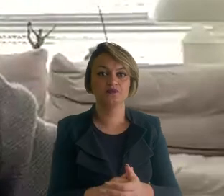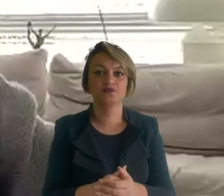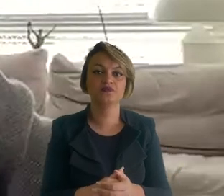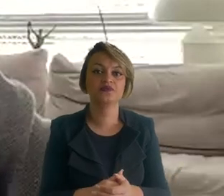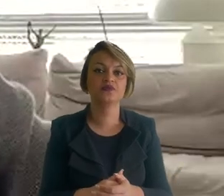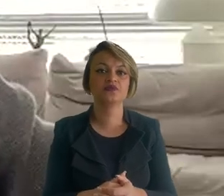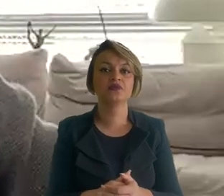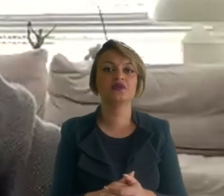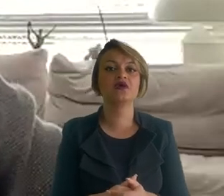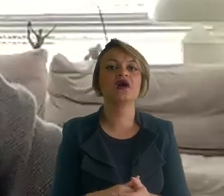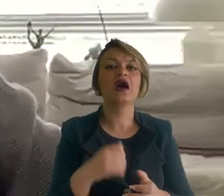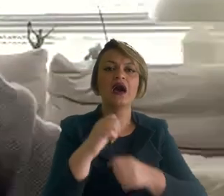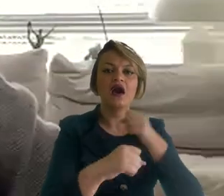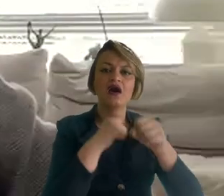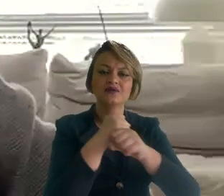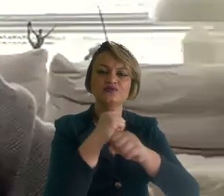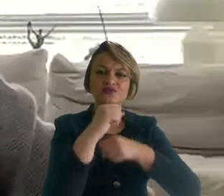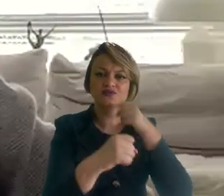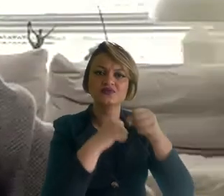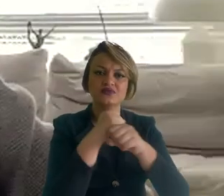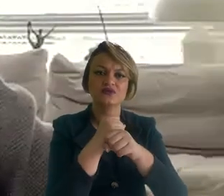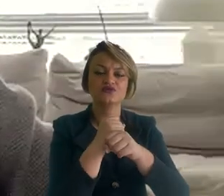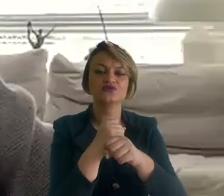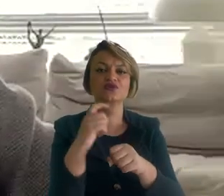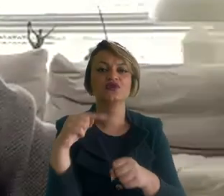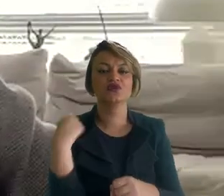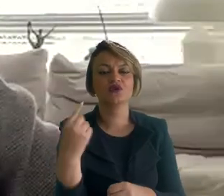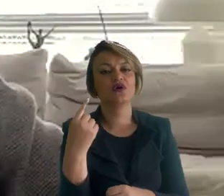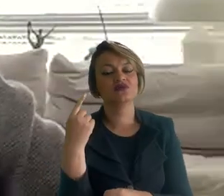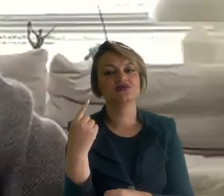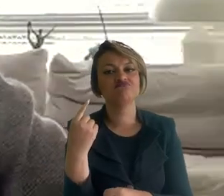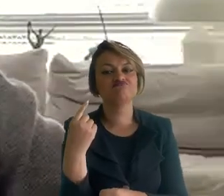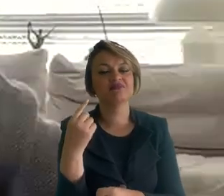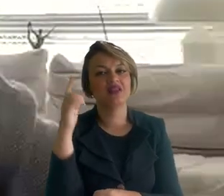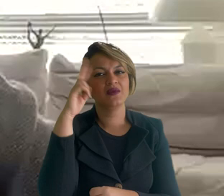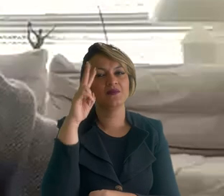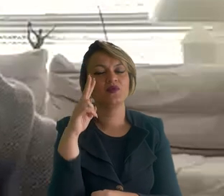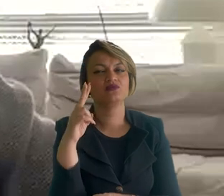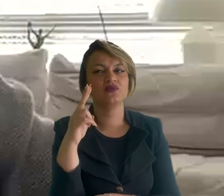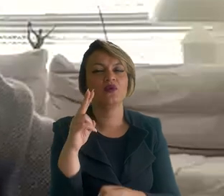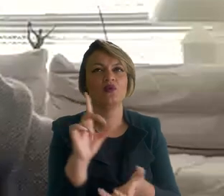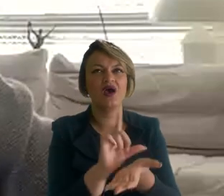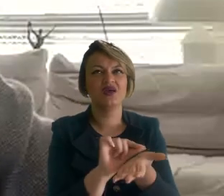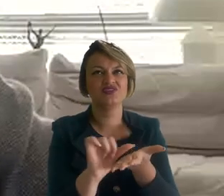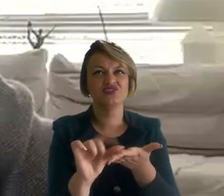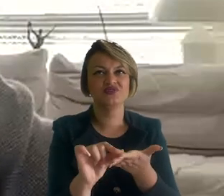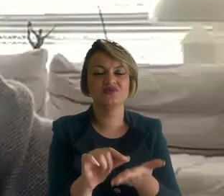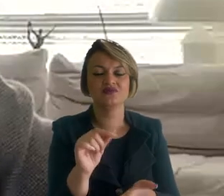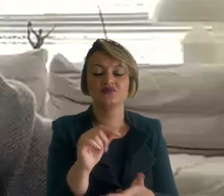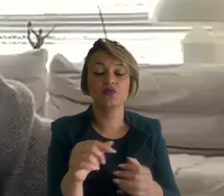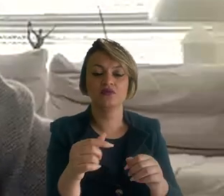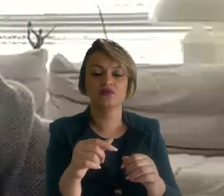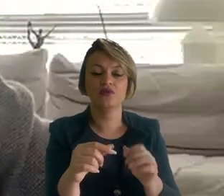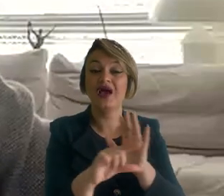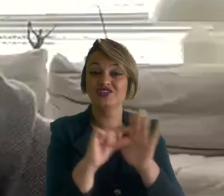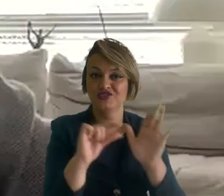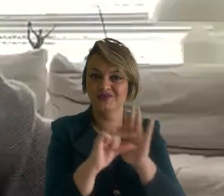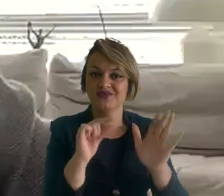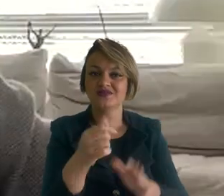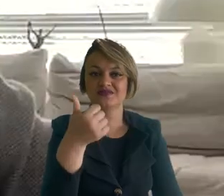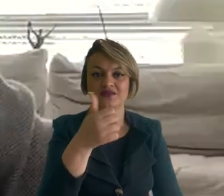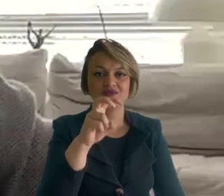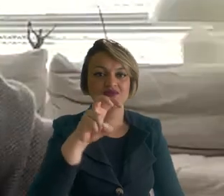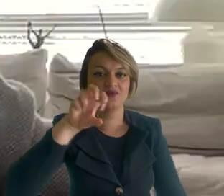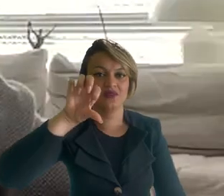muitos anos entre nós nós trabalhamos com o artigo antigo 159 do Código Civil de